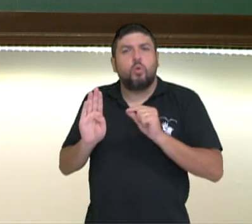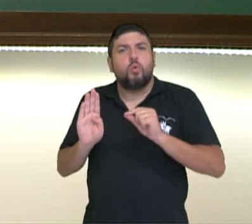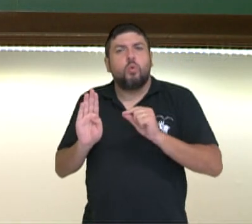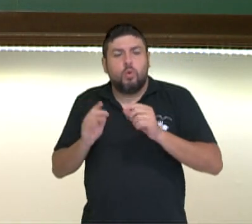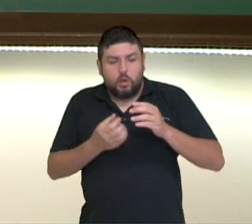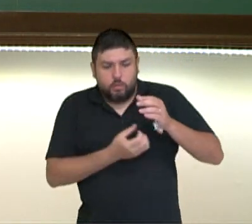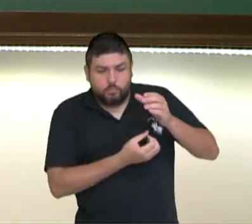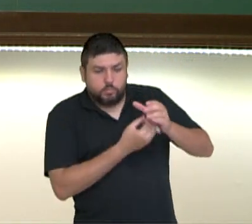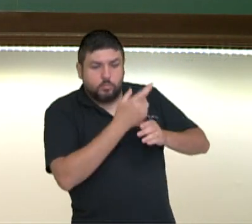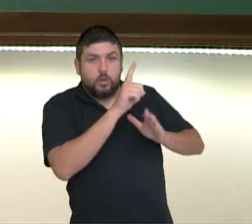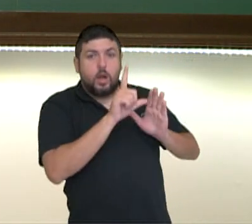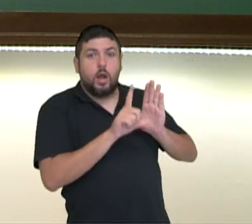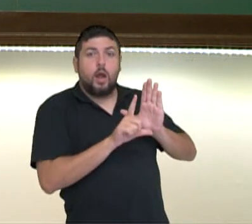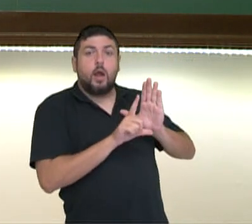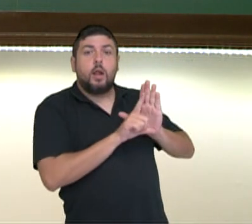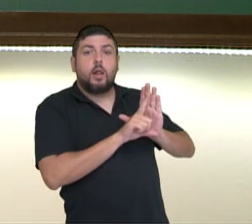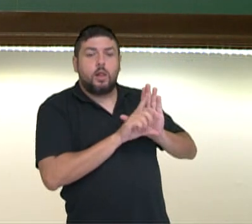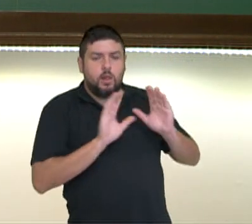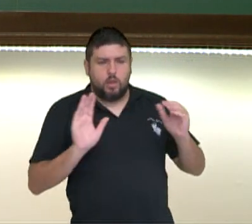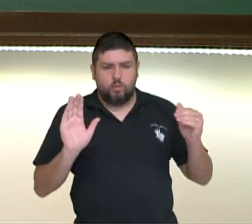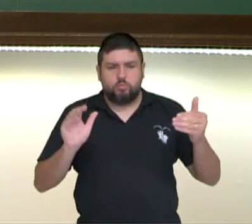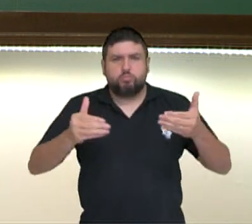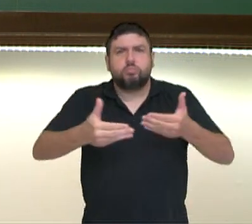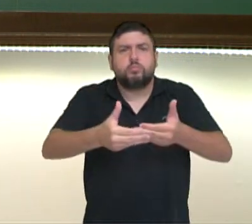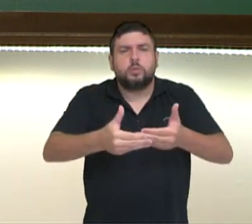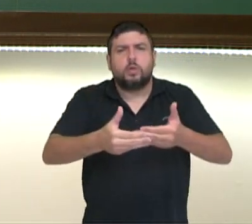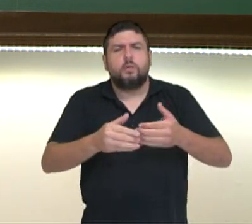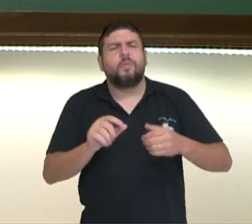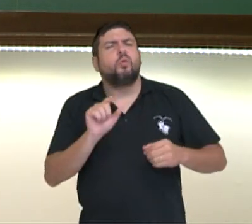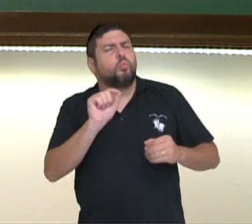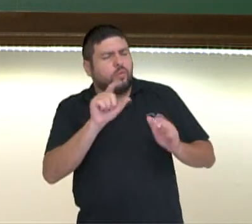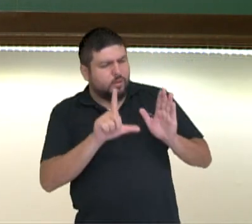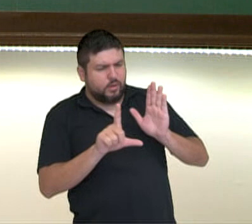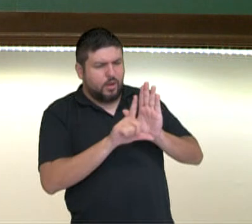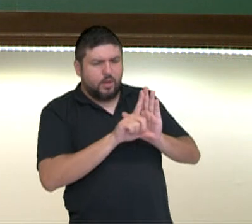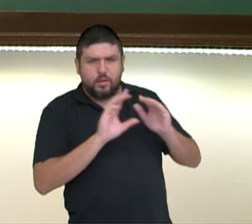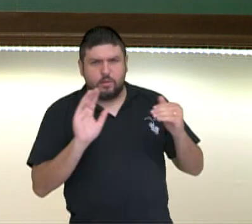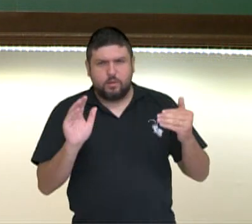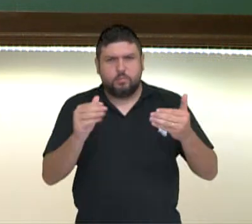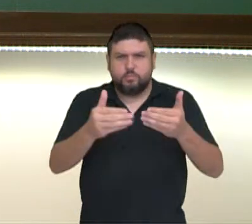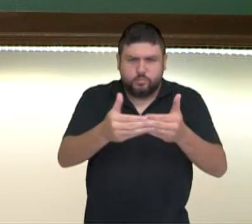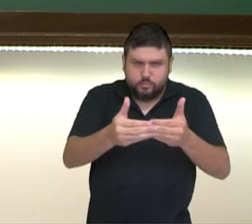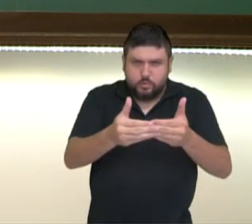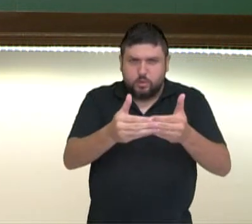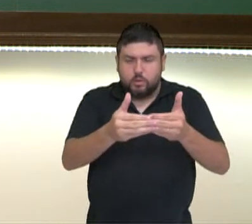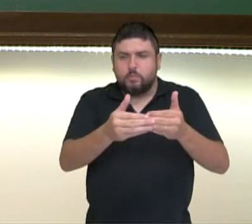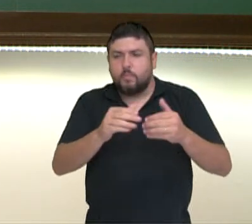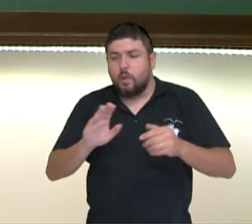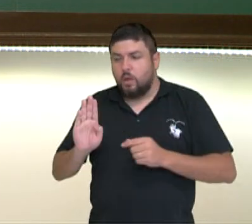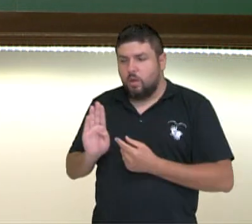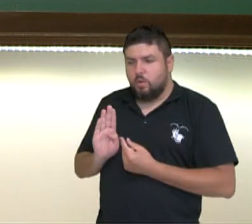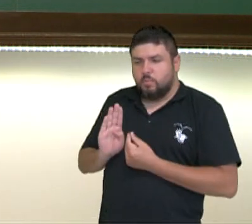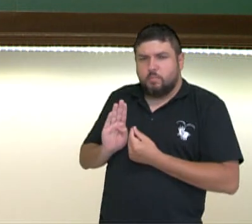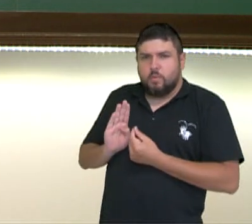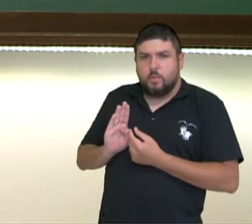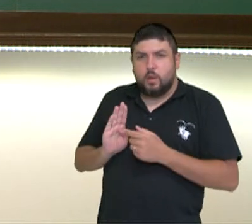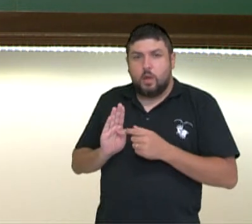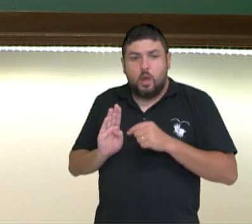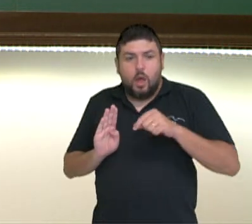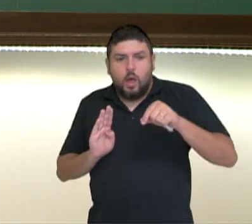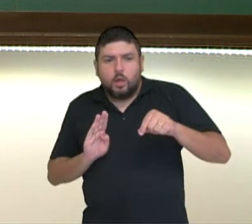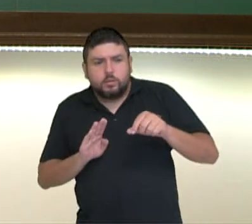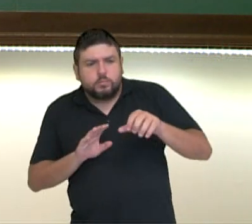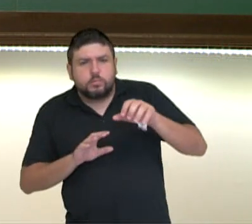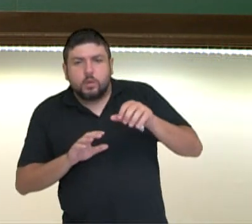chamada Lei de Cercamentos ou Atos de Cercamento, eles vão acabar tomando terras de onde camponeses